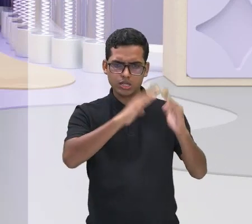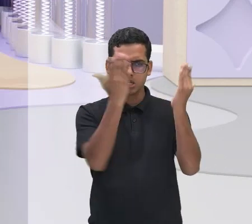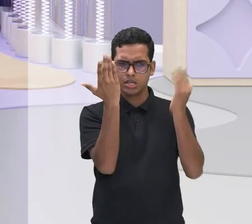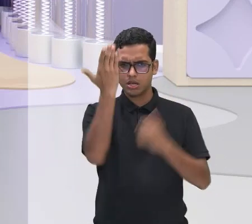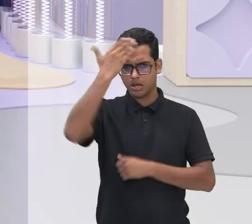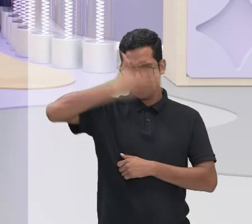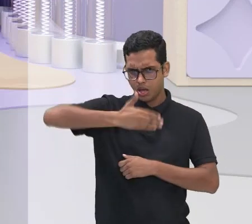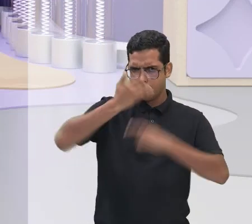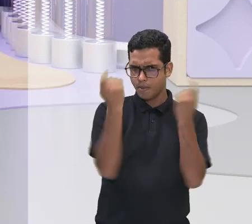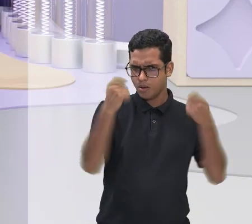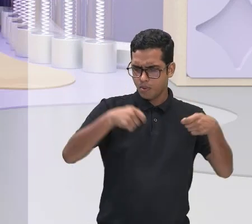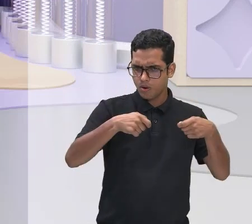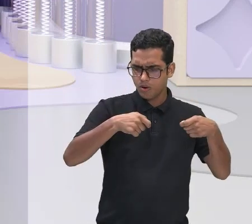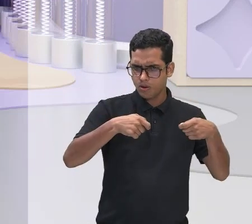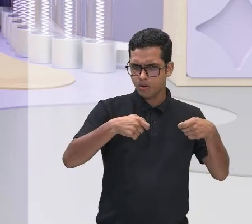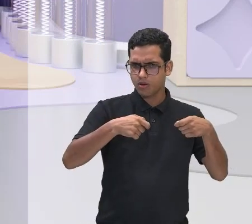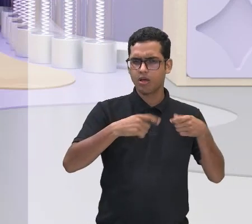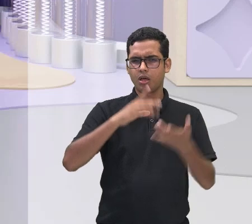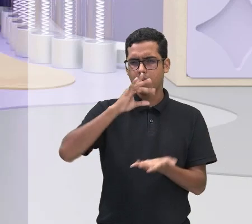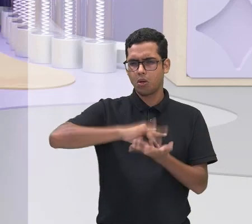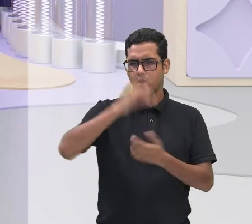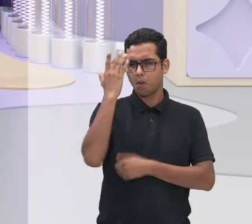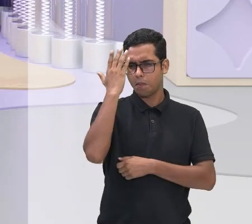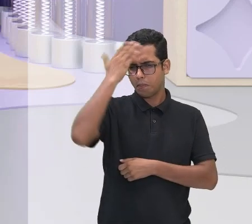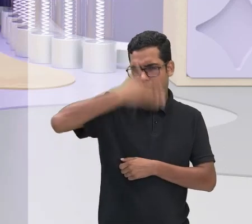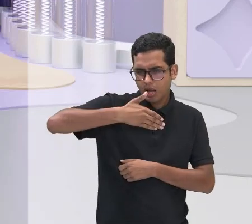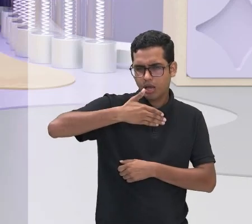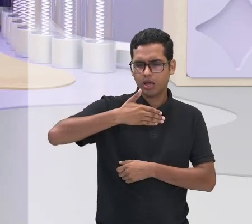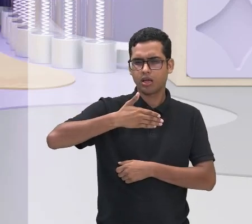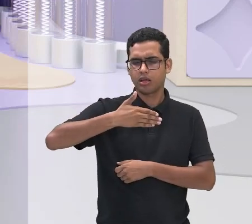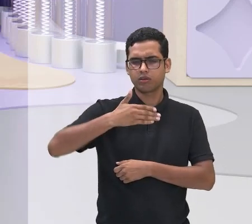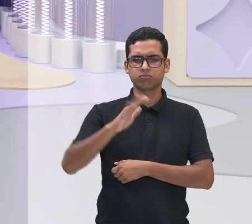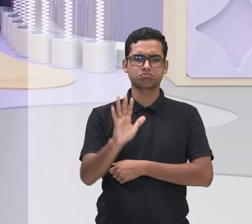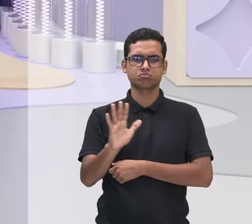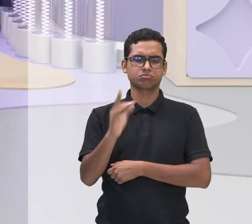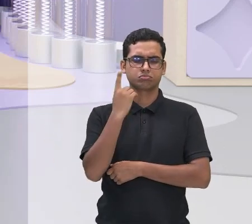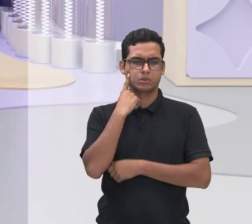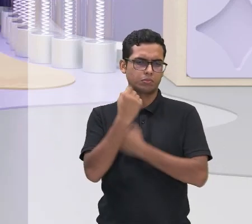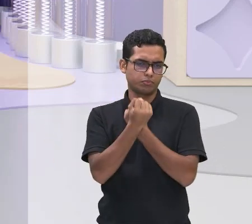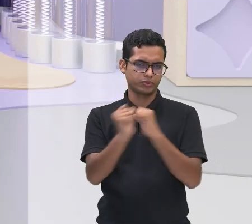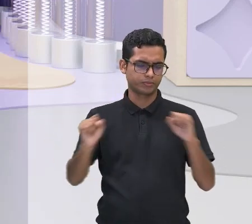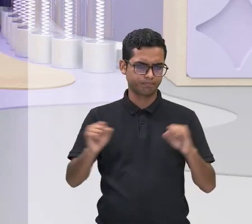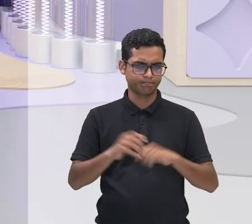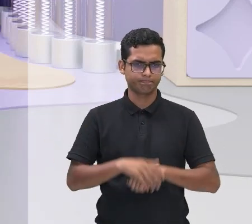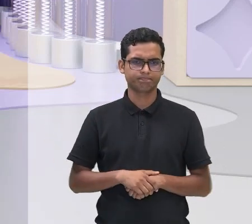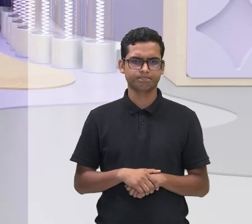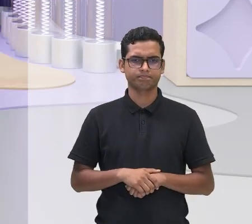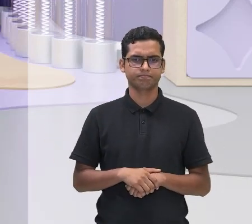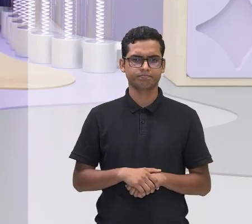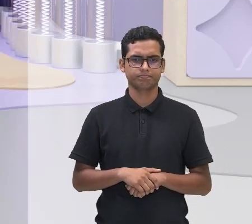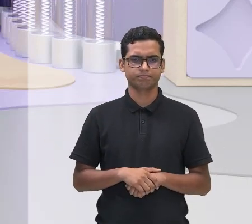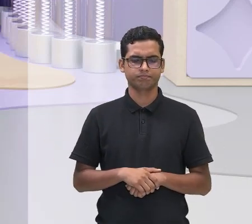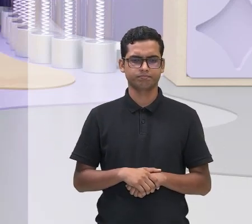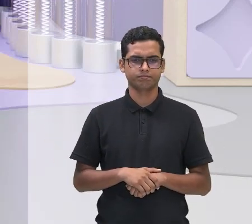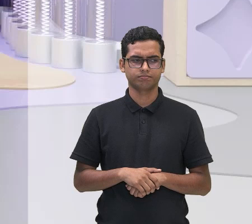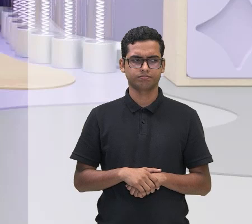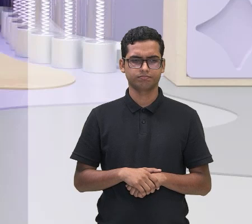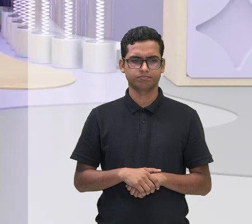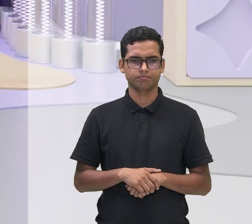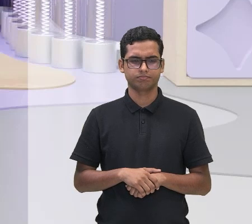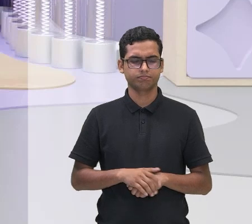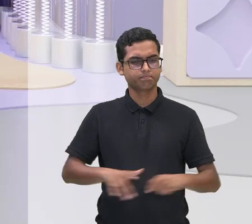existência. Vamos seguir adiante. Olha aí essa imagem que interessante. Diante desta pluralidade